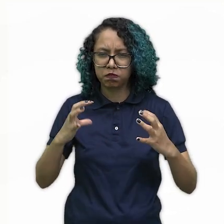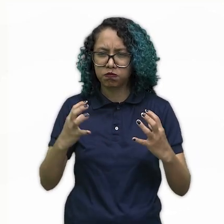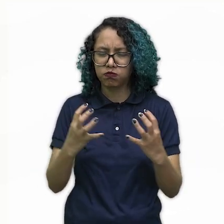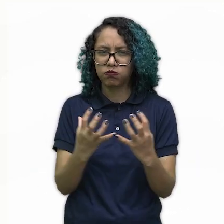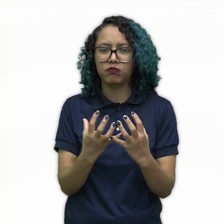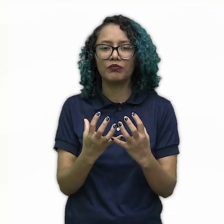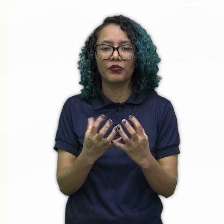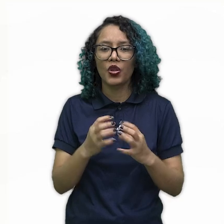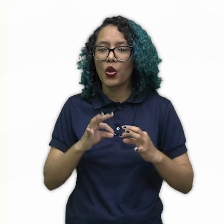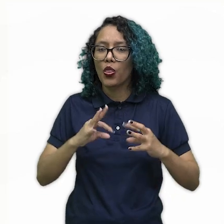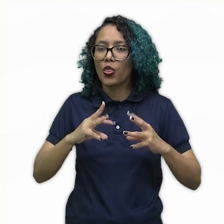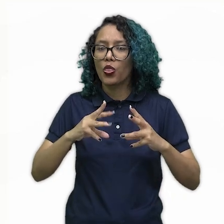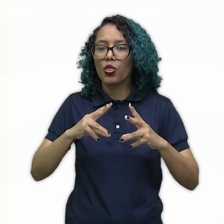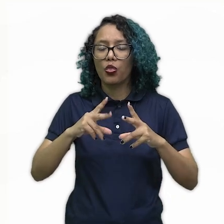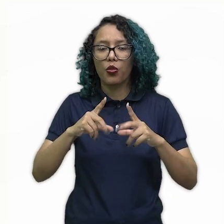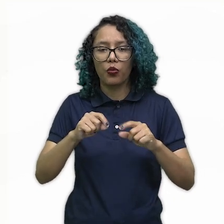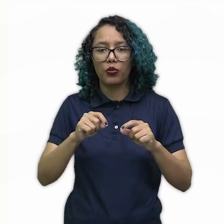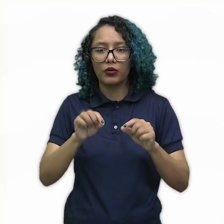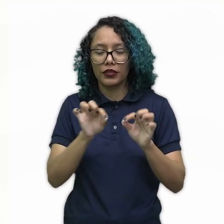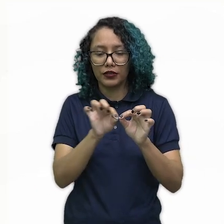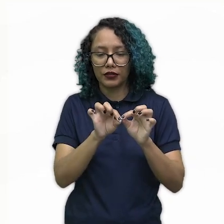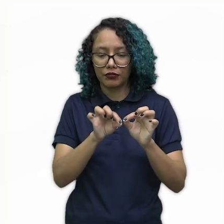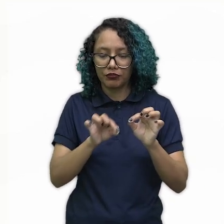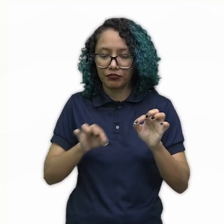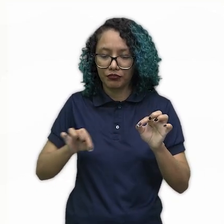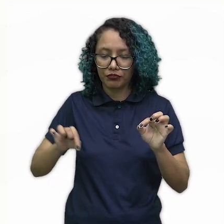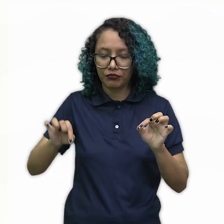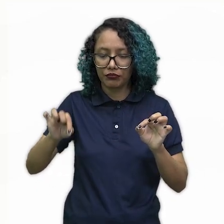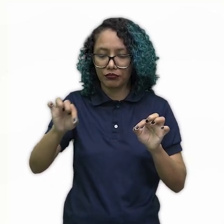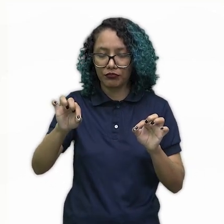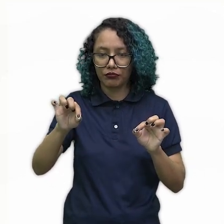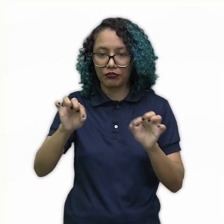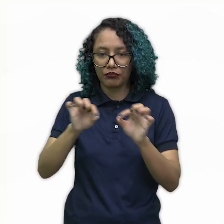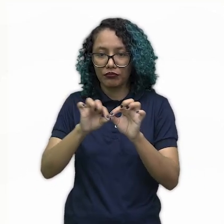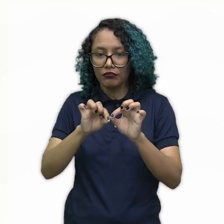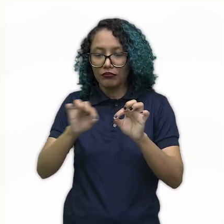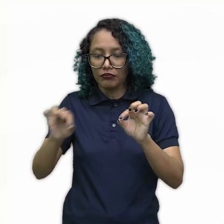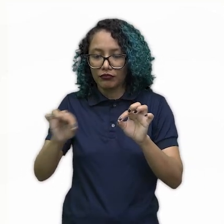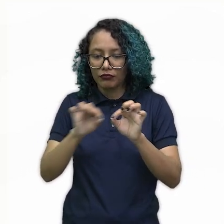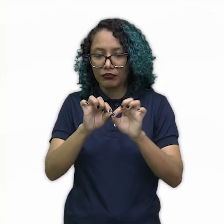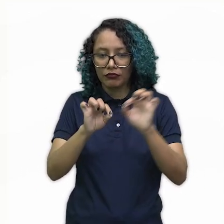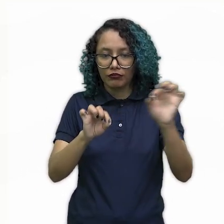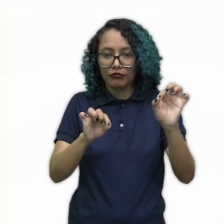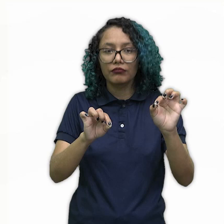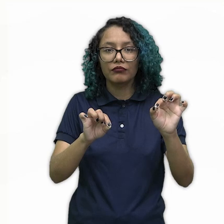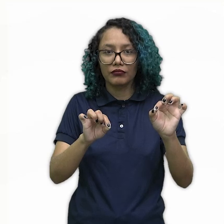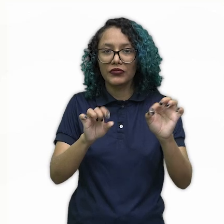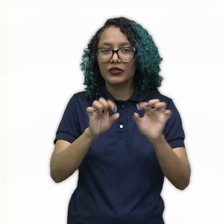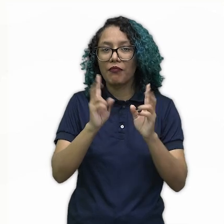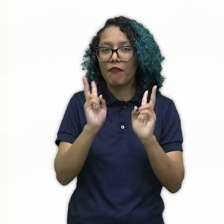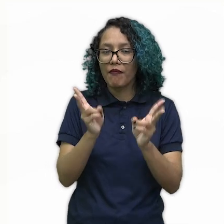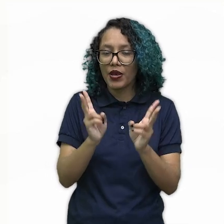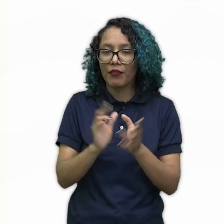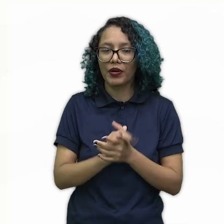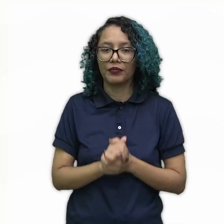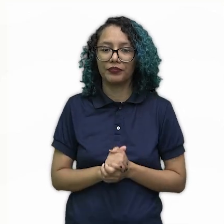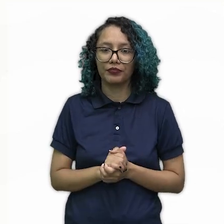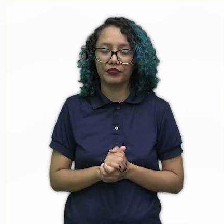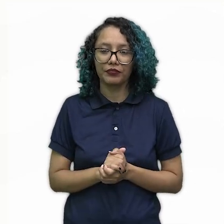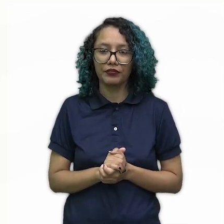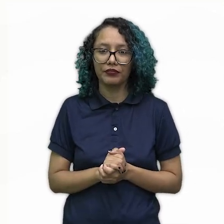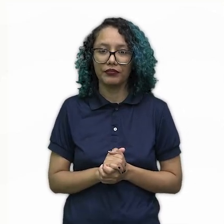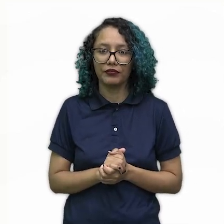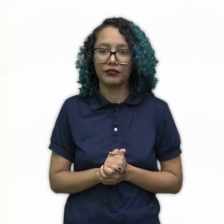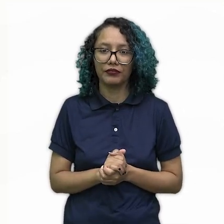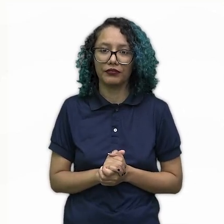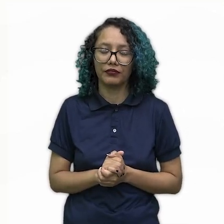os pontos da superfície estão equidistantes de um ponto central. Tudo bem? Então